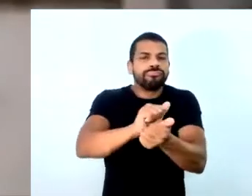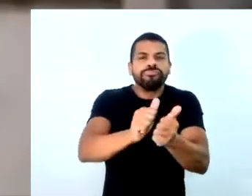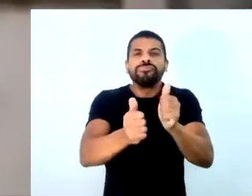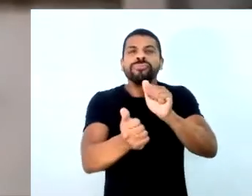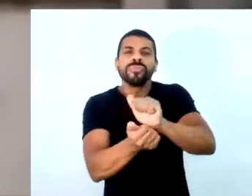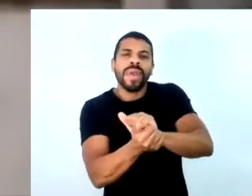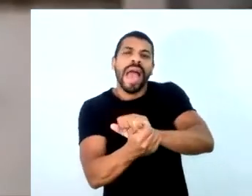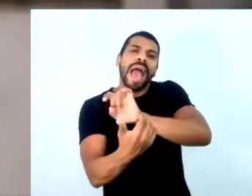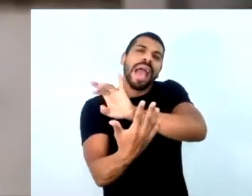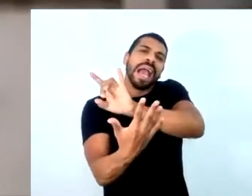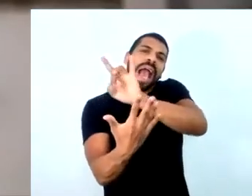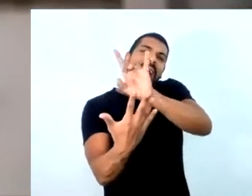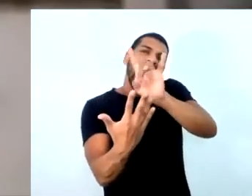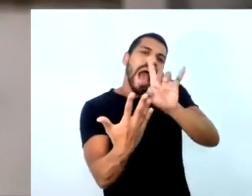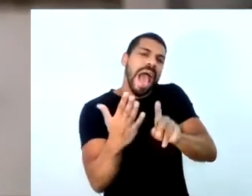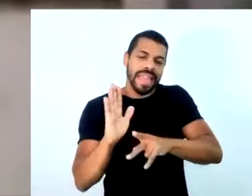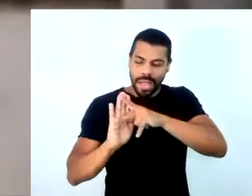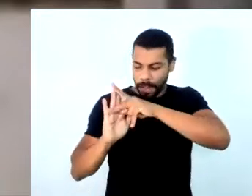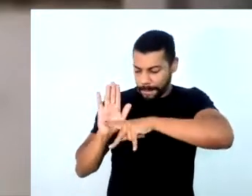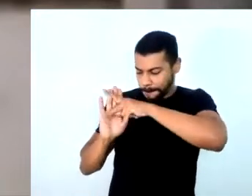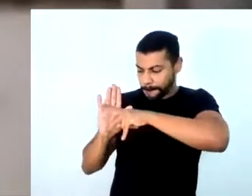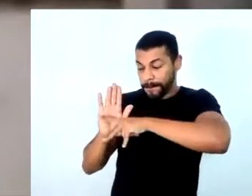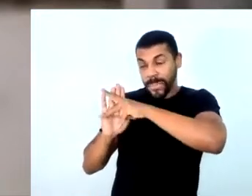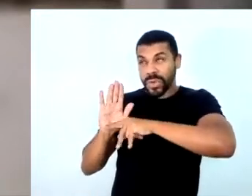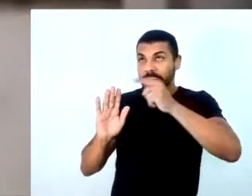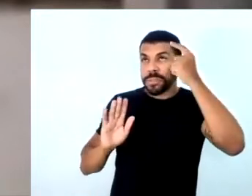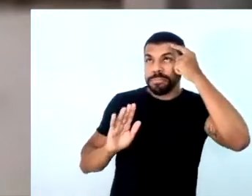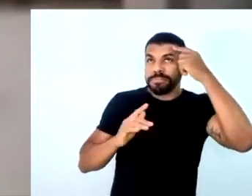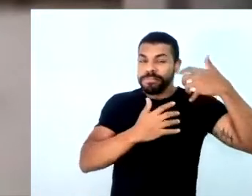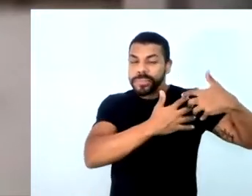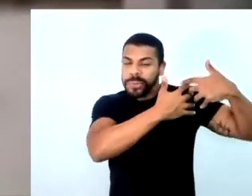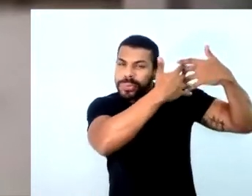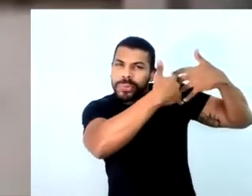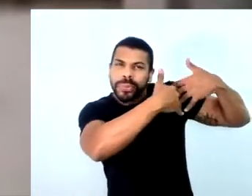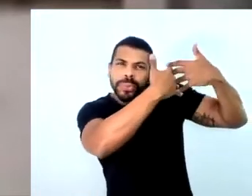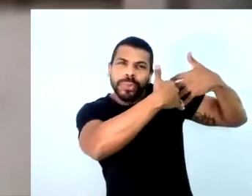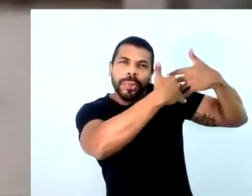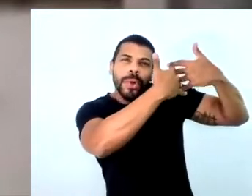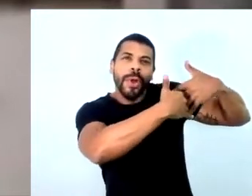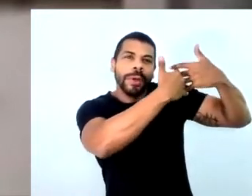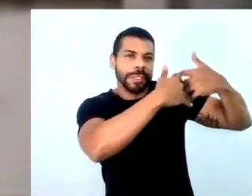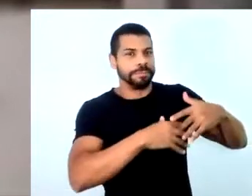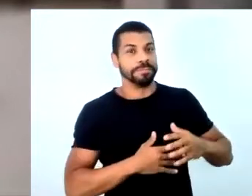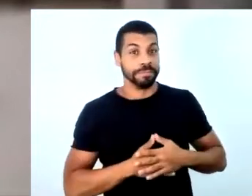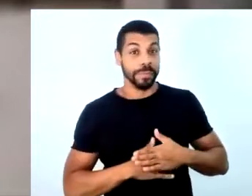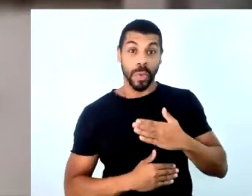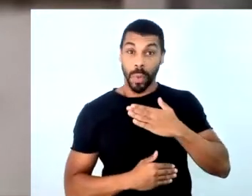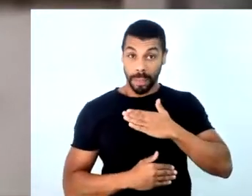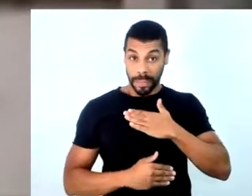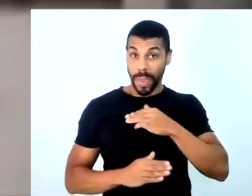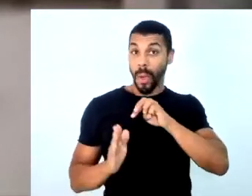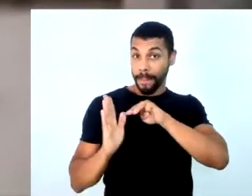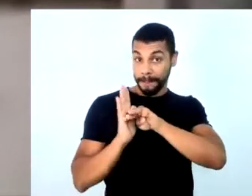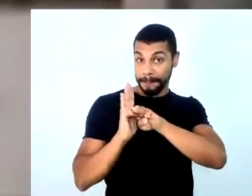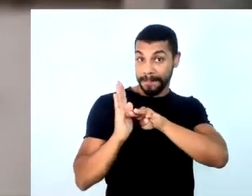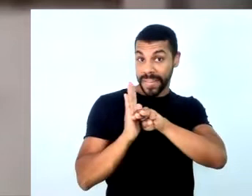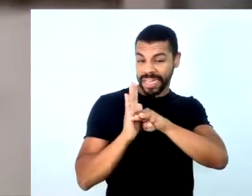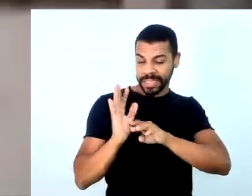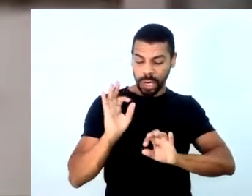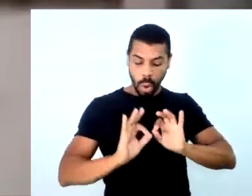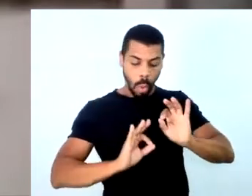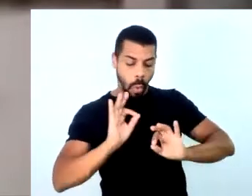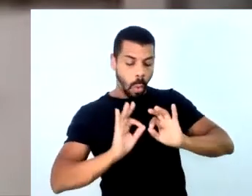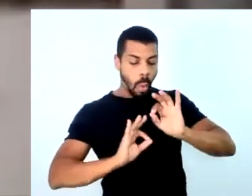cada projeto, porque às vezes cada projeto demanda uma forma de pensar diferente. Mas o meu